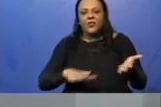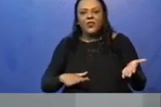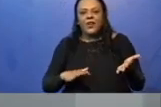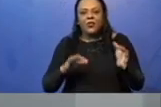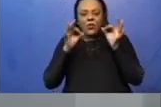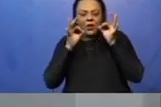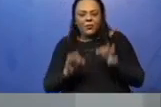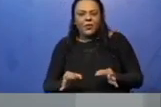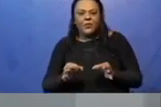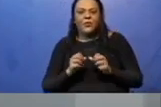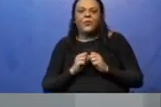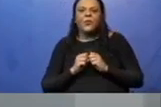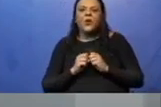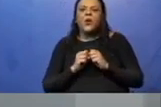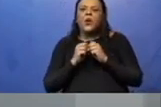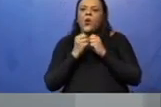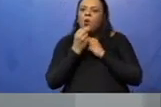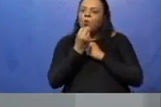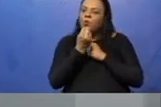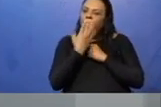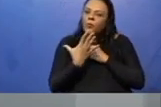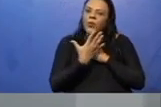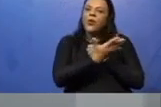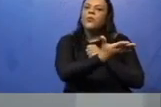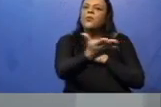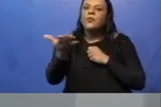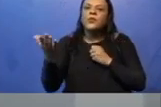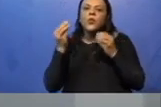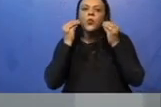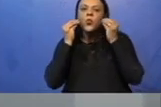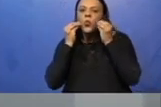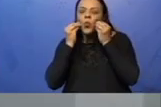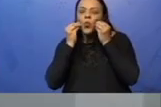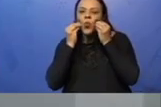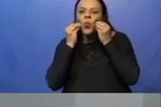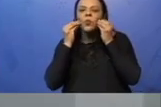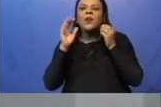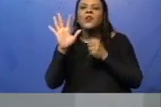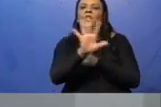certo? Tudo de bom para vocês, um beijo e a gente se vê numa próxima aula. Tchau, tchau!